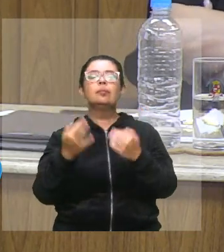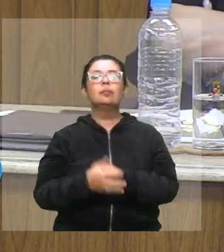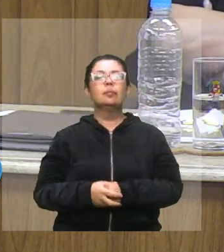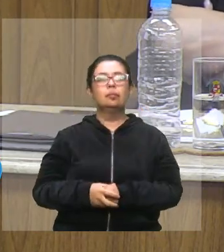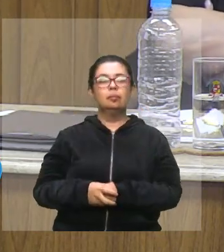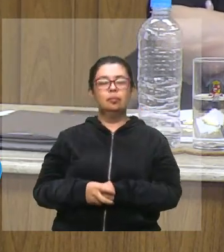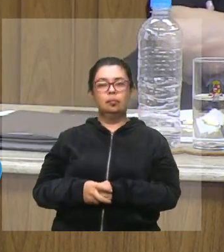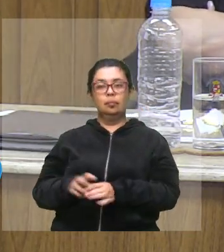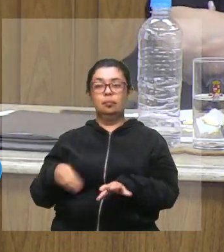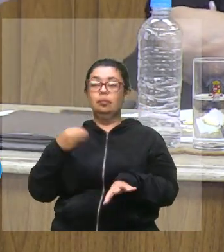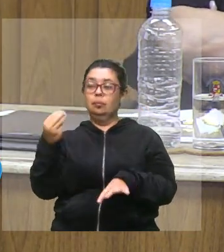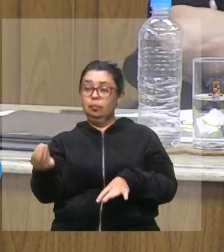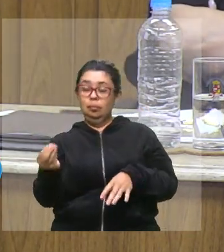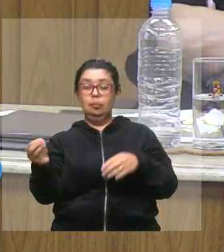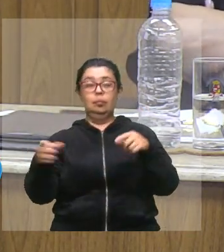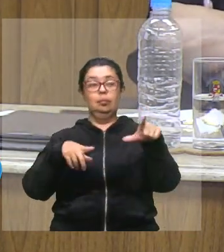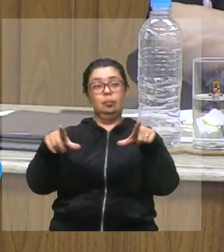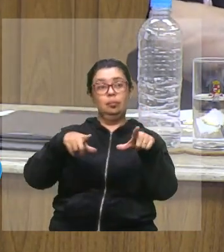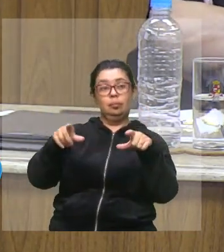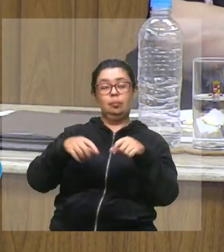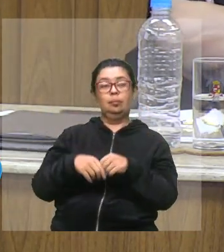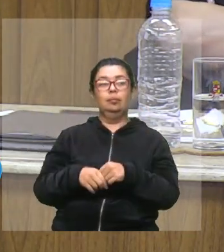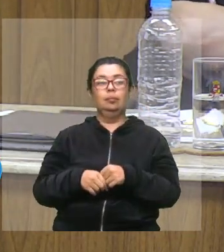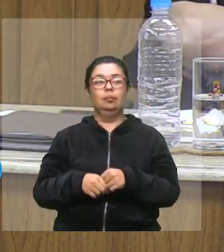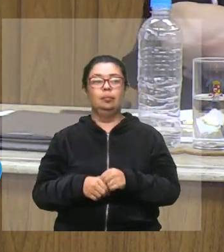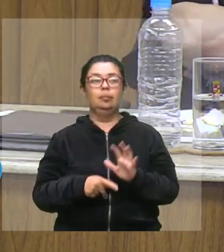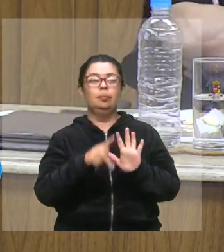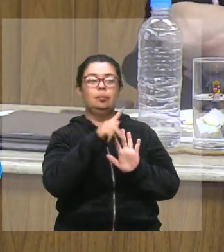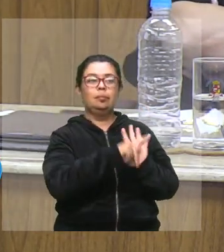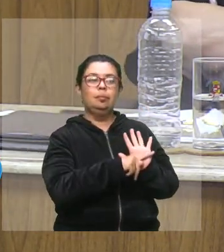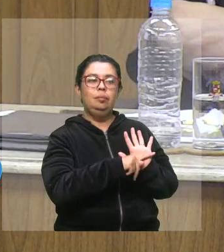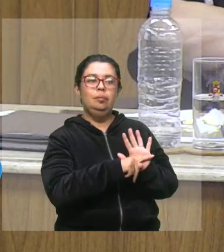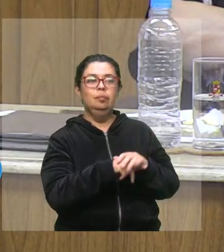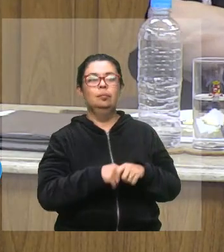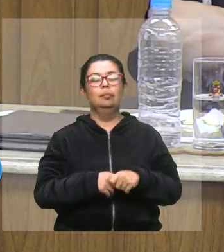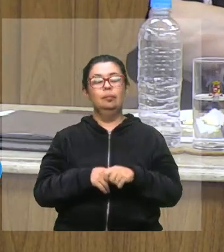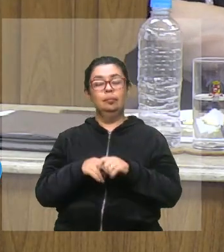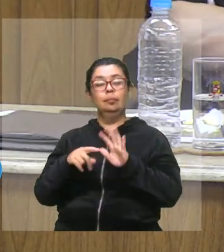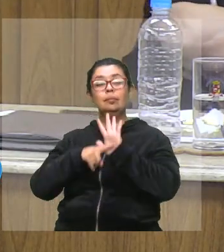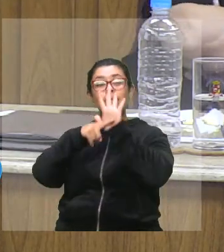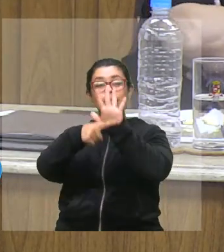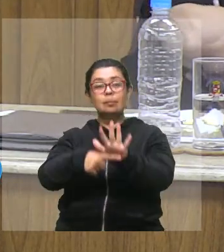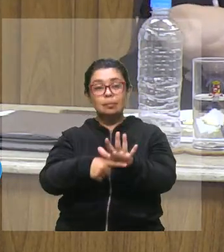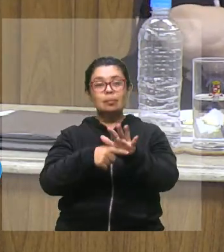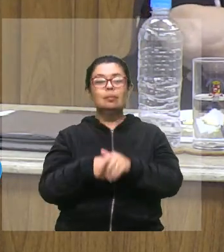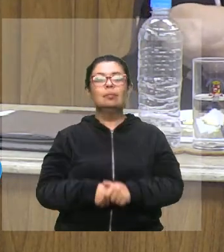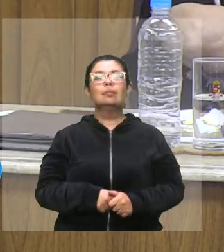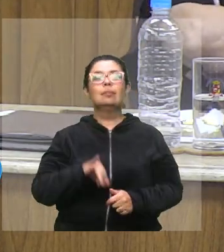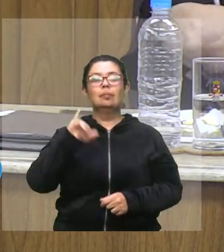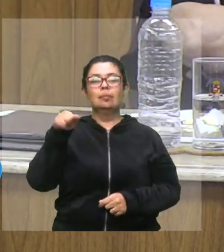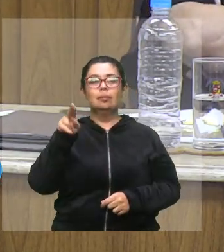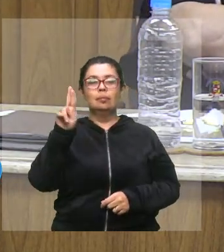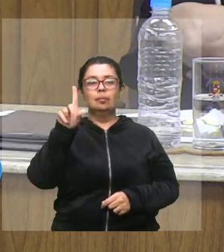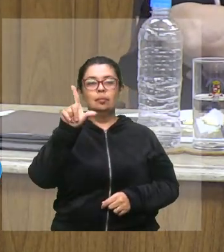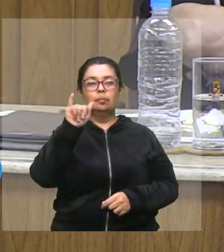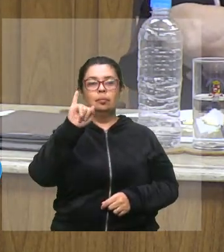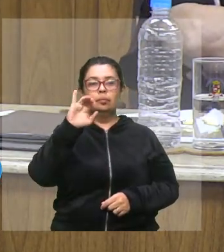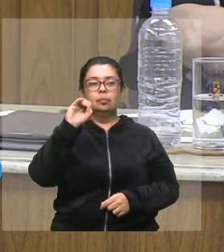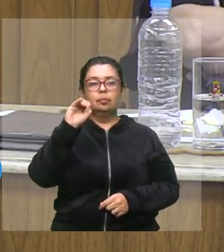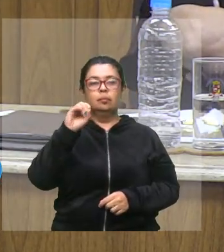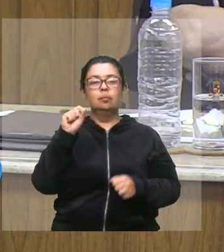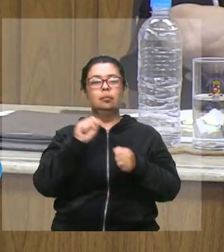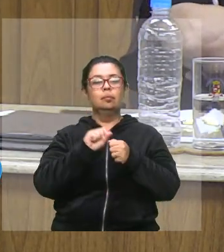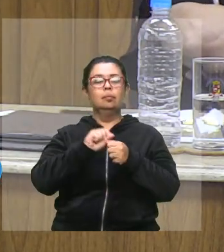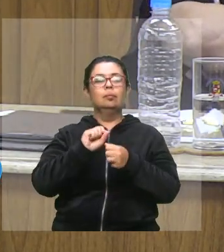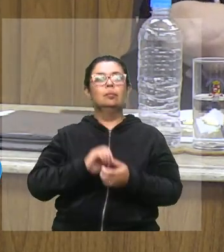geração de emprego, renda, e esse projeto também abraça isso que o Júlio faz com muita propriedade. Presidente,